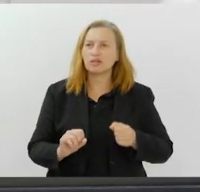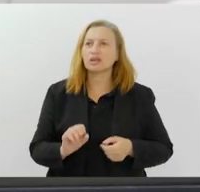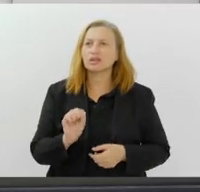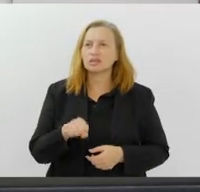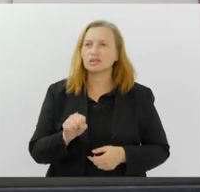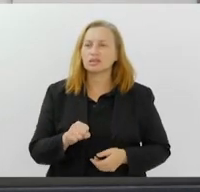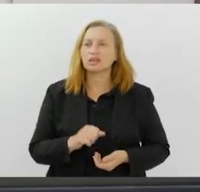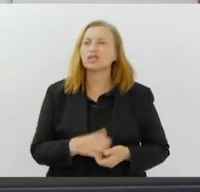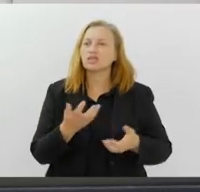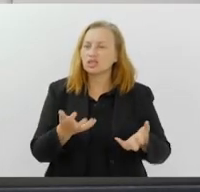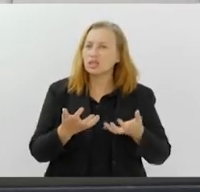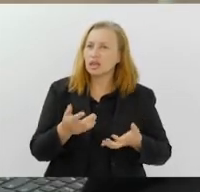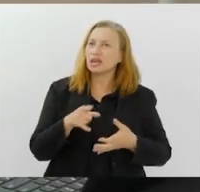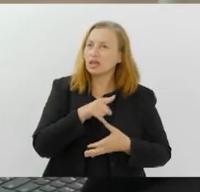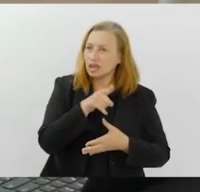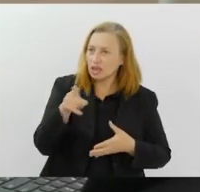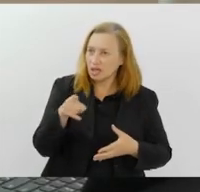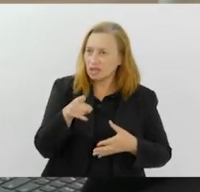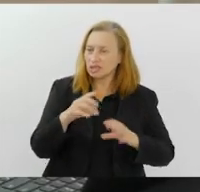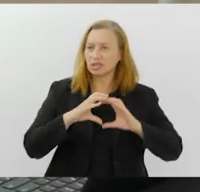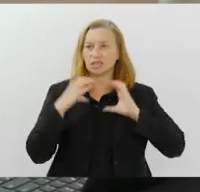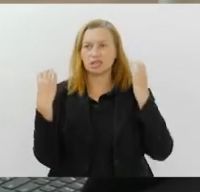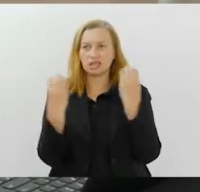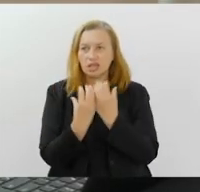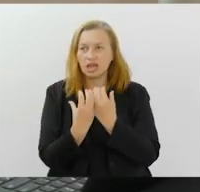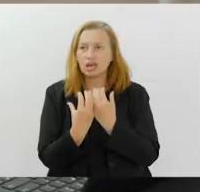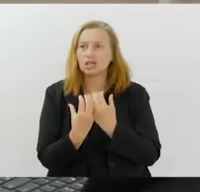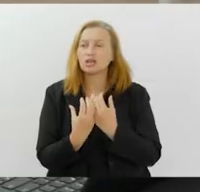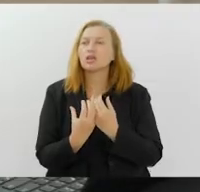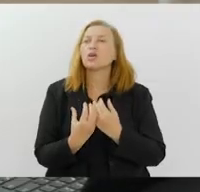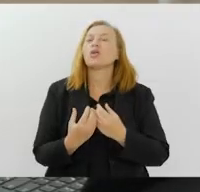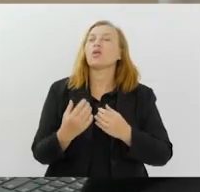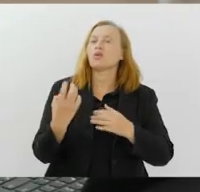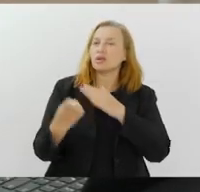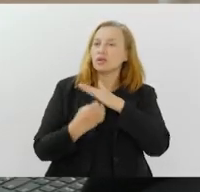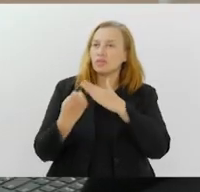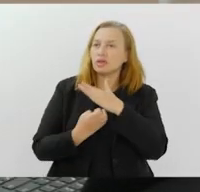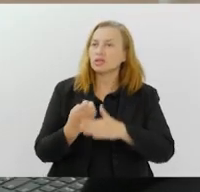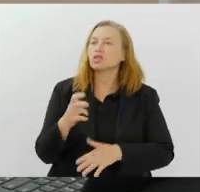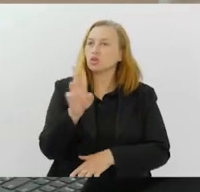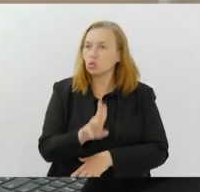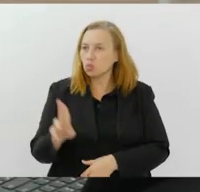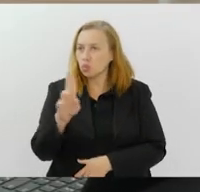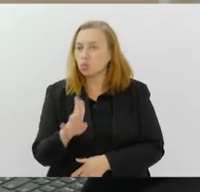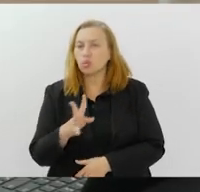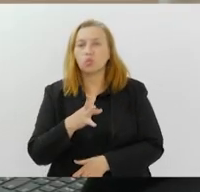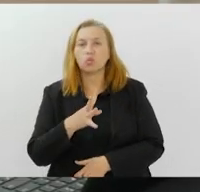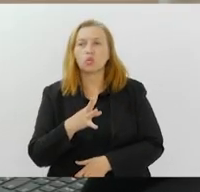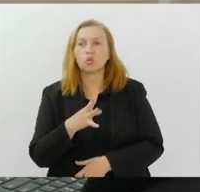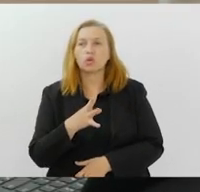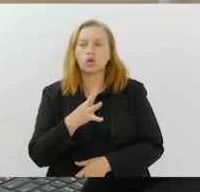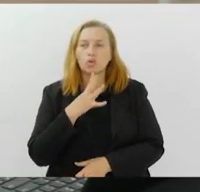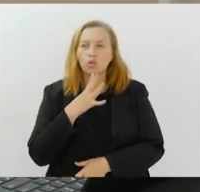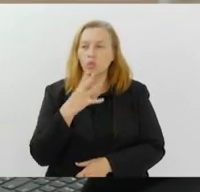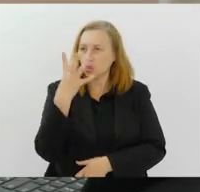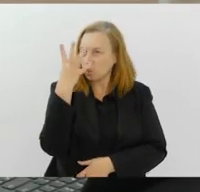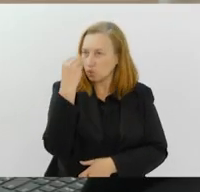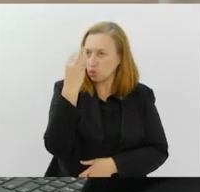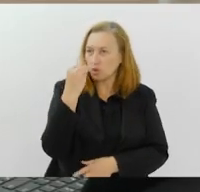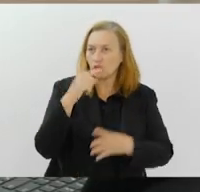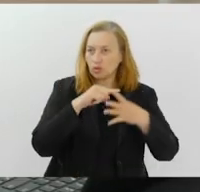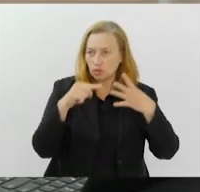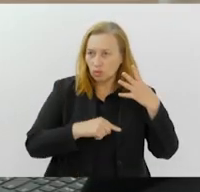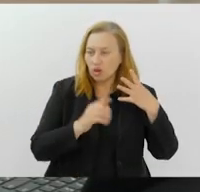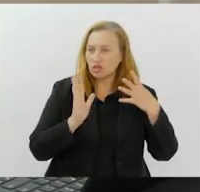aqui a gente quer que esses estádios ou empresas privadas que utilizem reconhecimento facial naqueles quatro ações que eu falei até